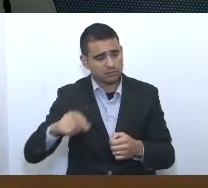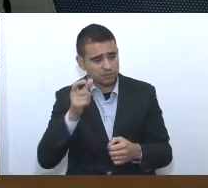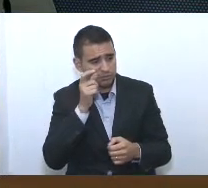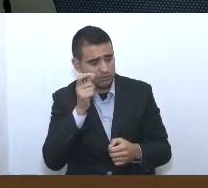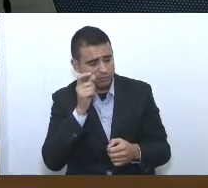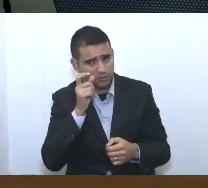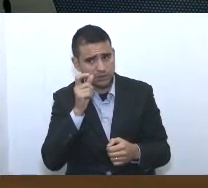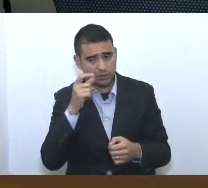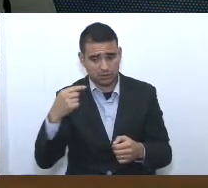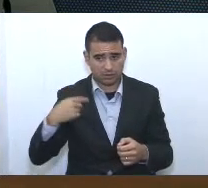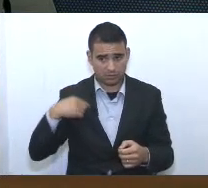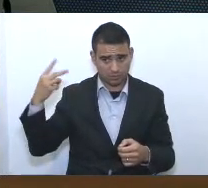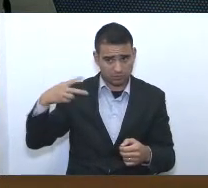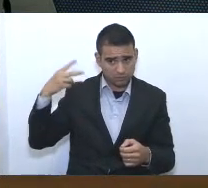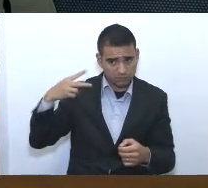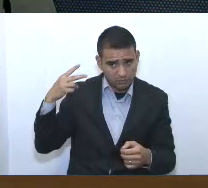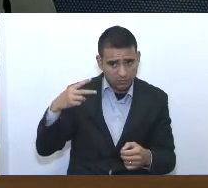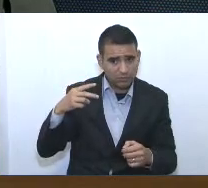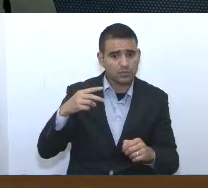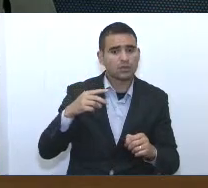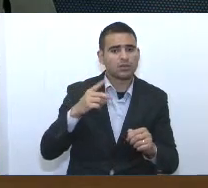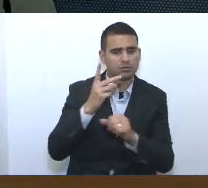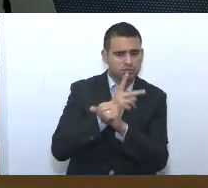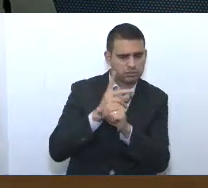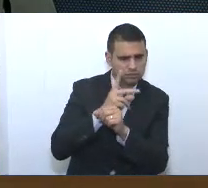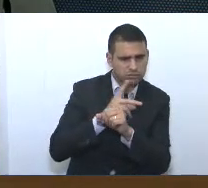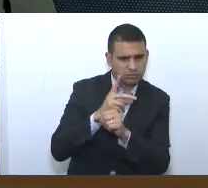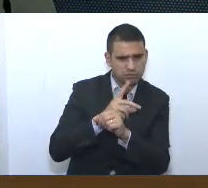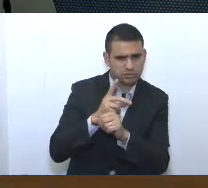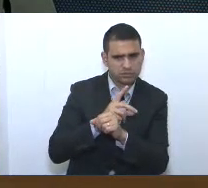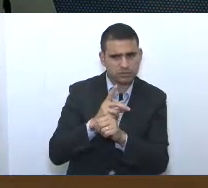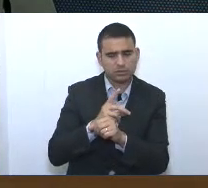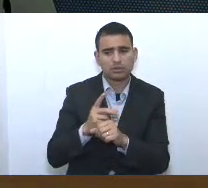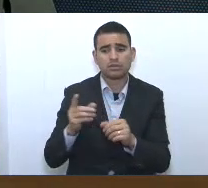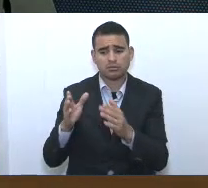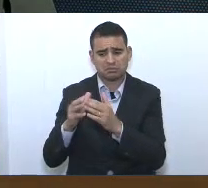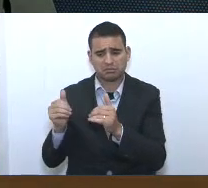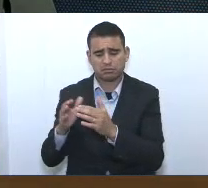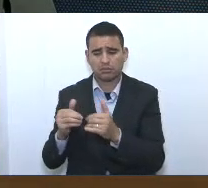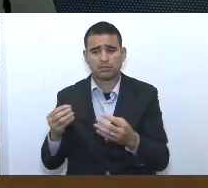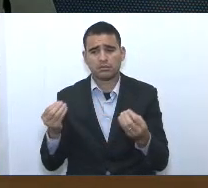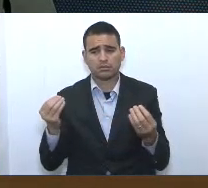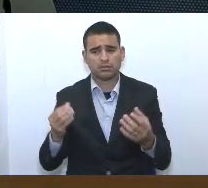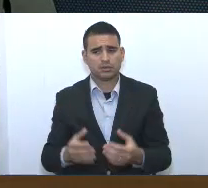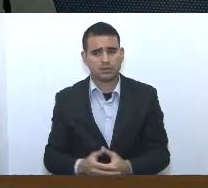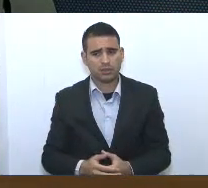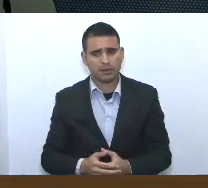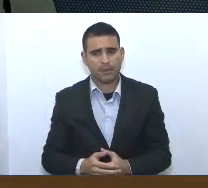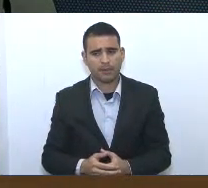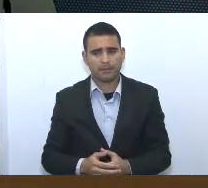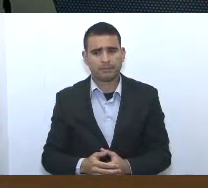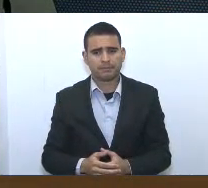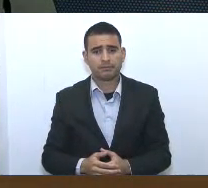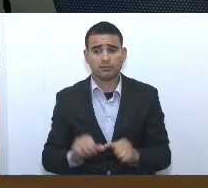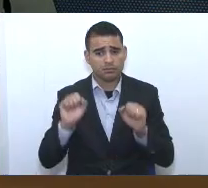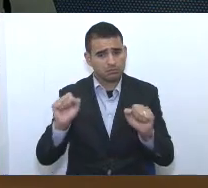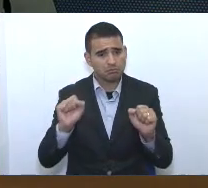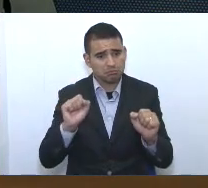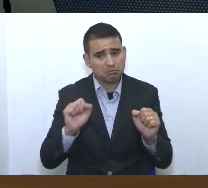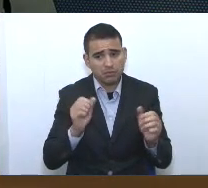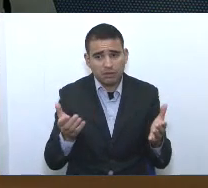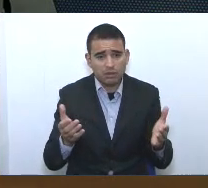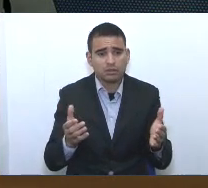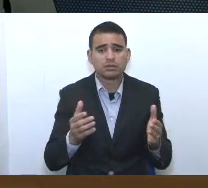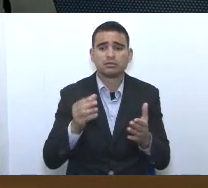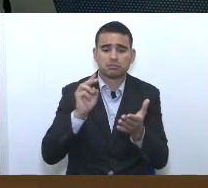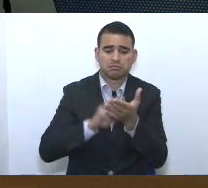estar cobrando, estou com o processo em meu gabinete, já tiramos cópias, e saber por que aconteceu. Isso pode acontecer com outros processos em